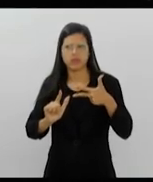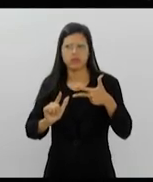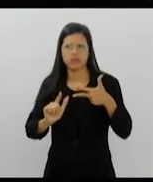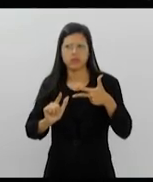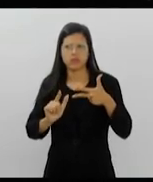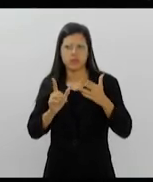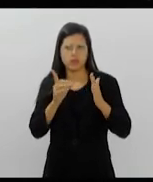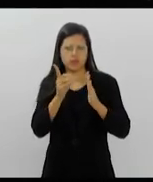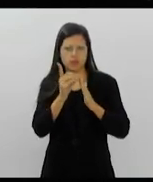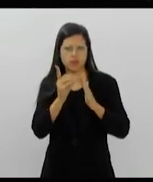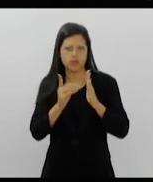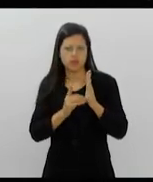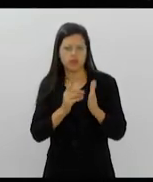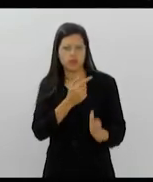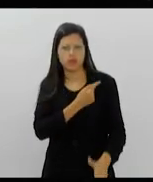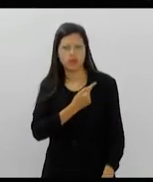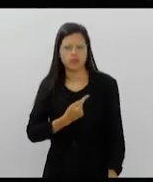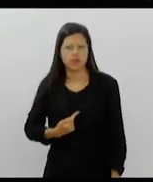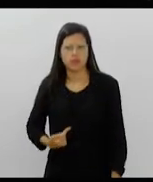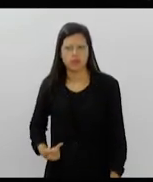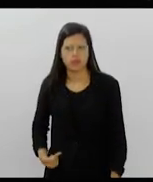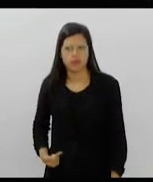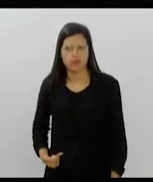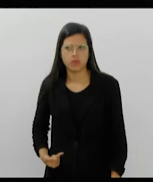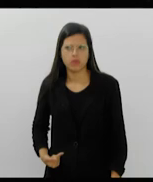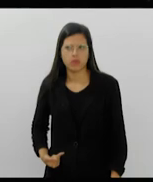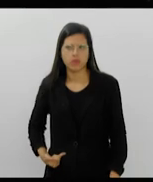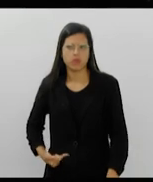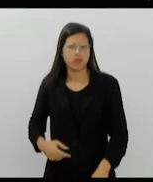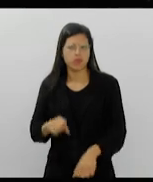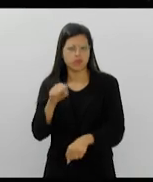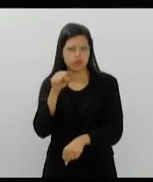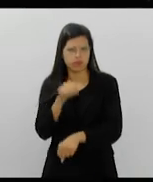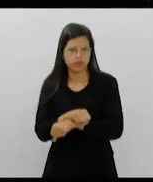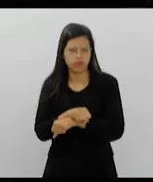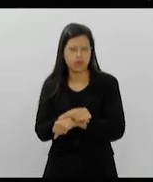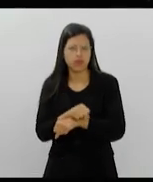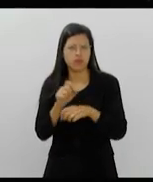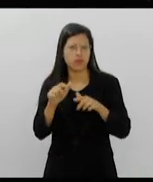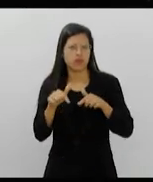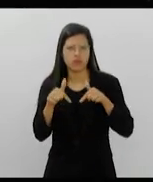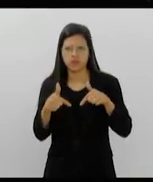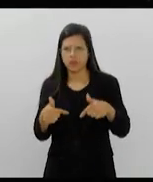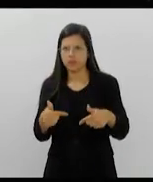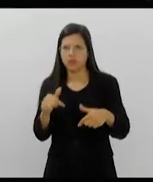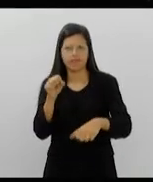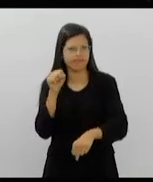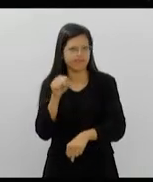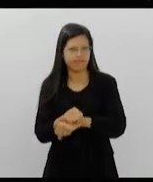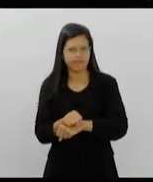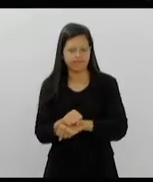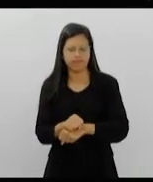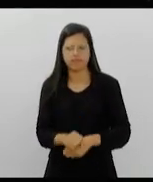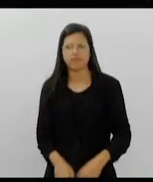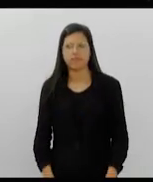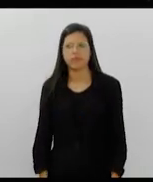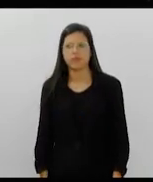o decreto do governador fosse sustado e essa operação deixasse de existir.